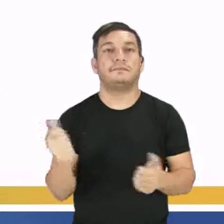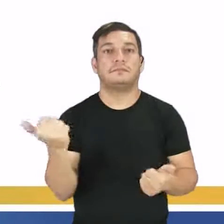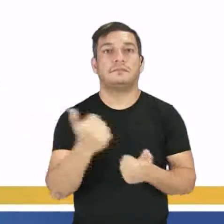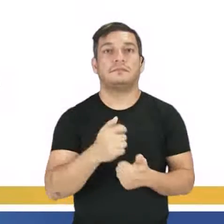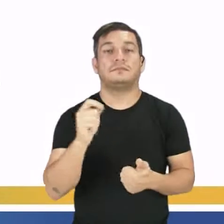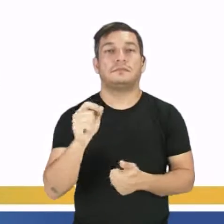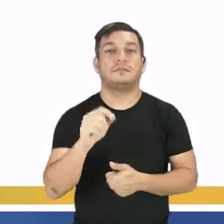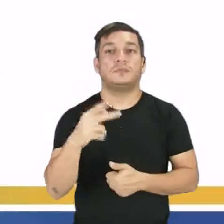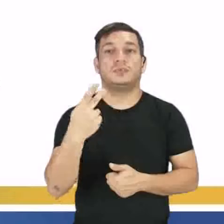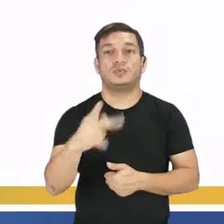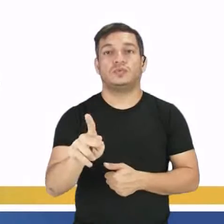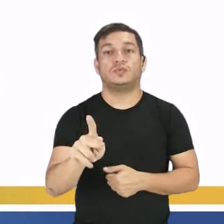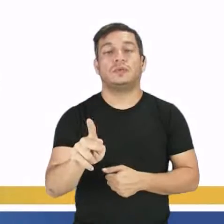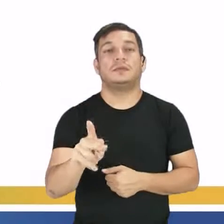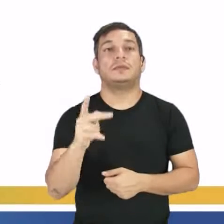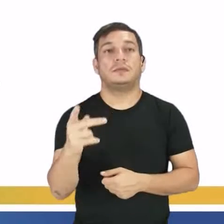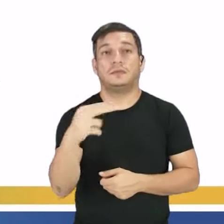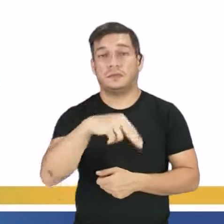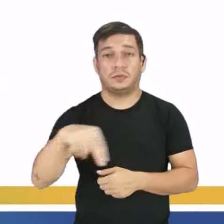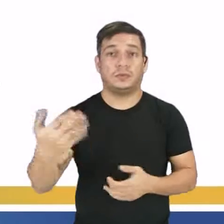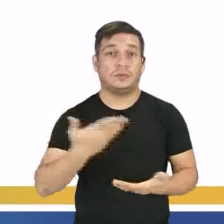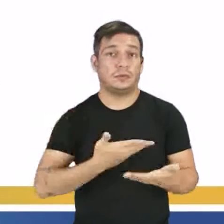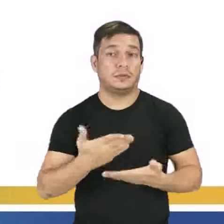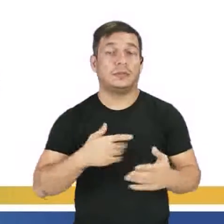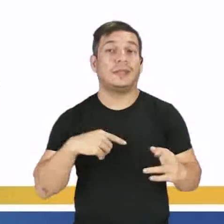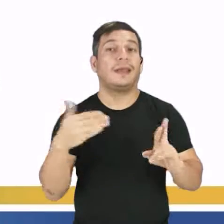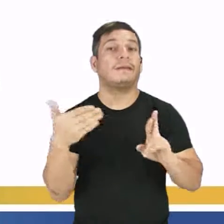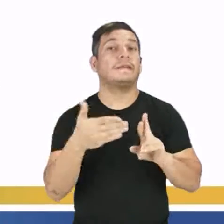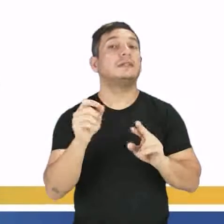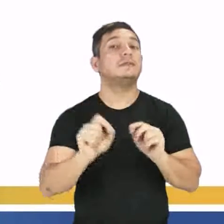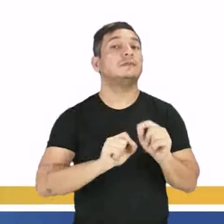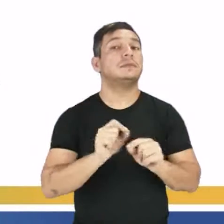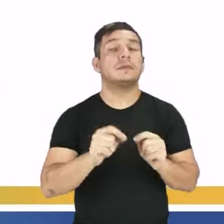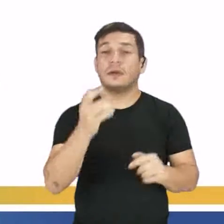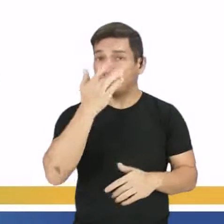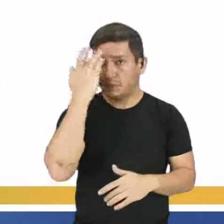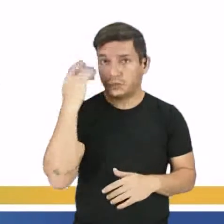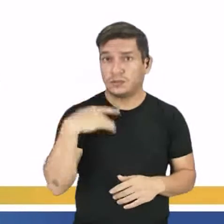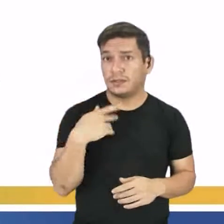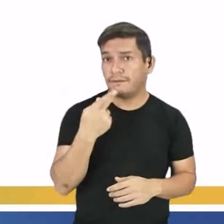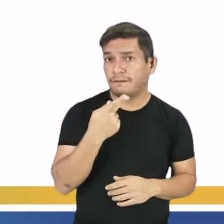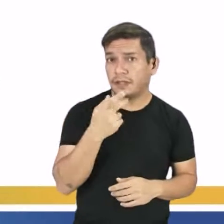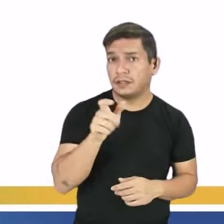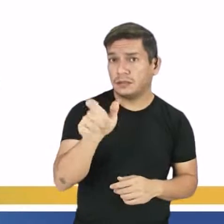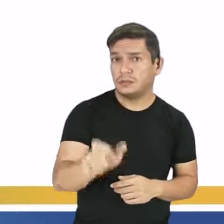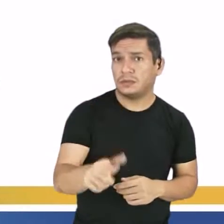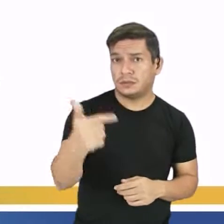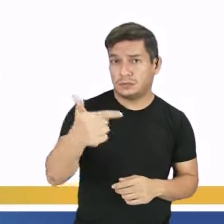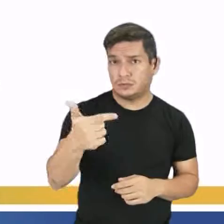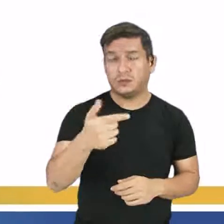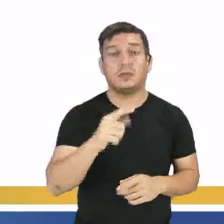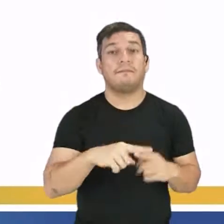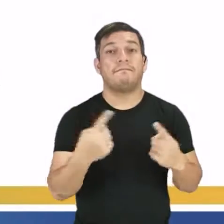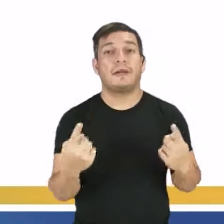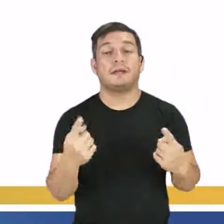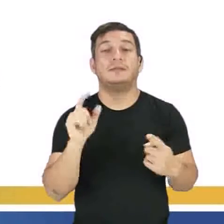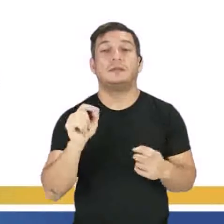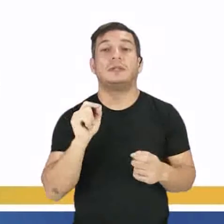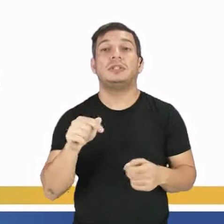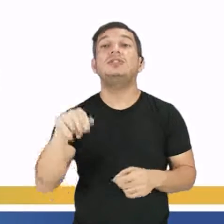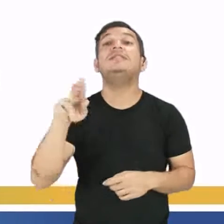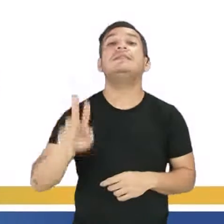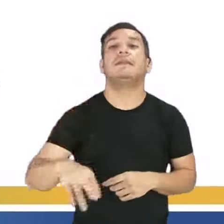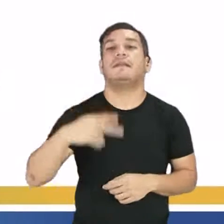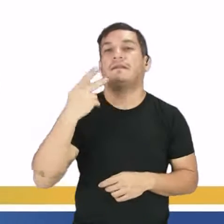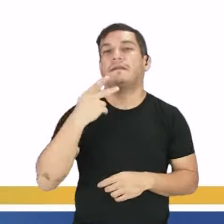pelo sua quando o pronome de tratamento se refere não à pessoa com quem se fala, que seria a segunda, mas de quem se